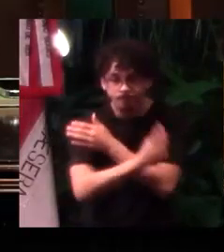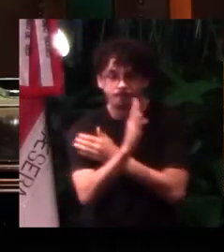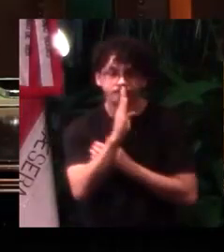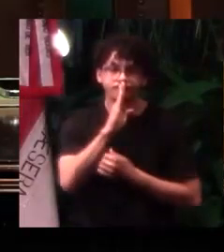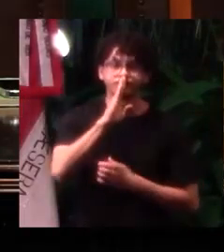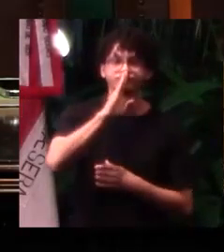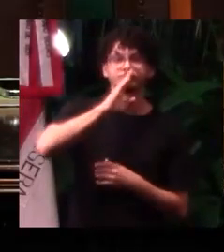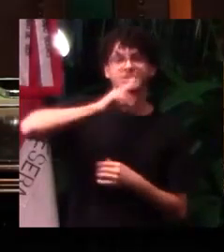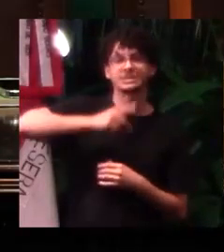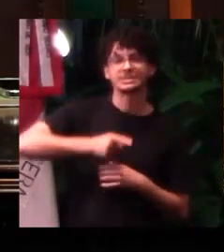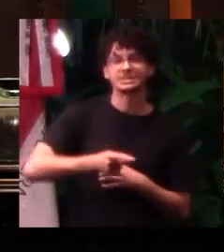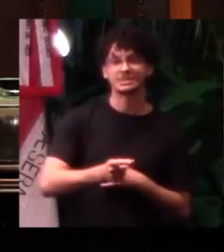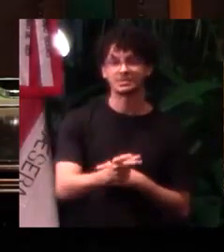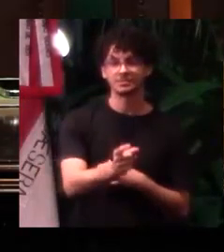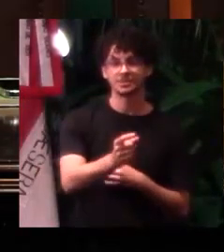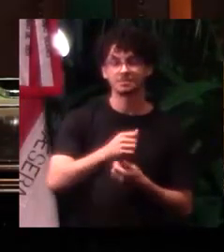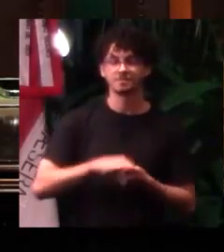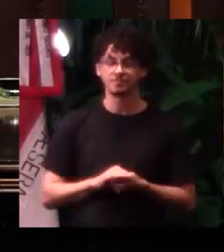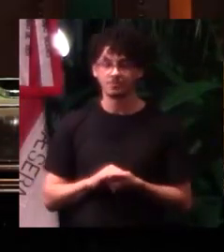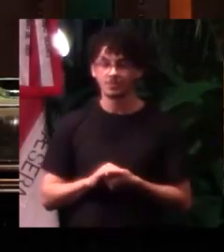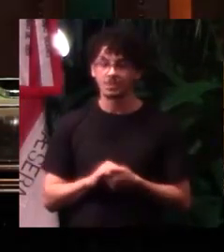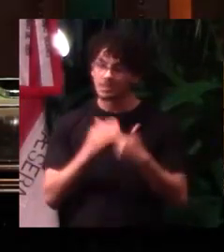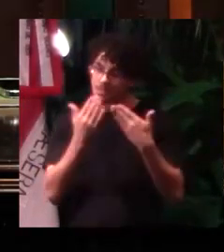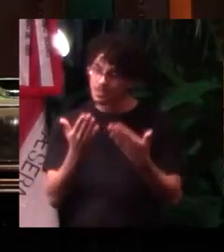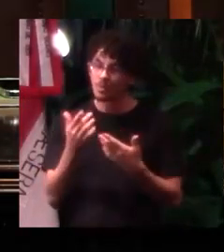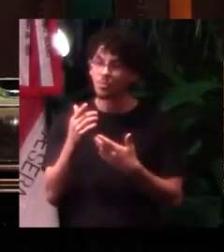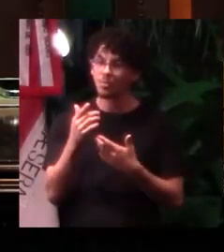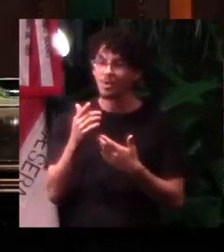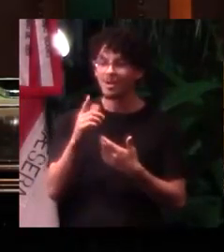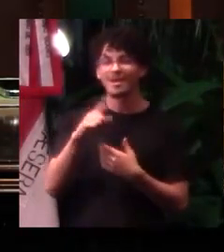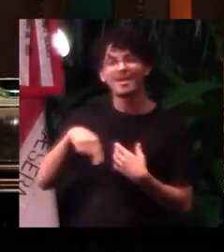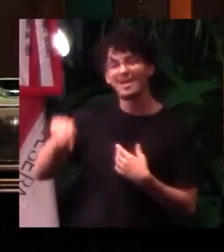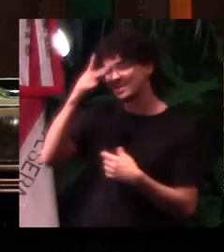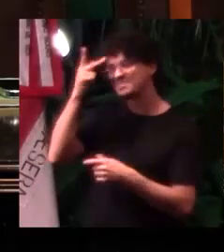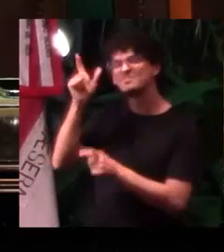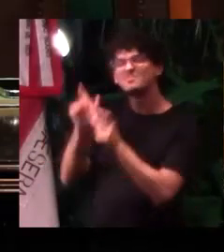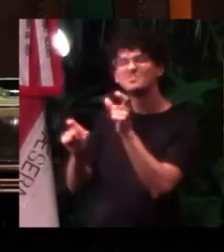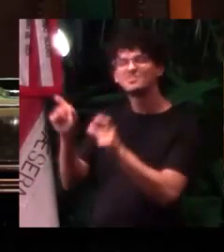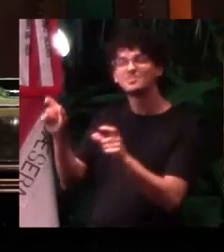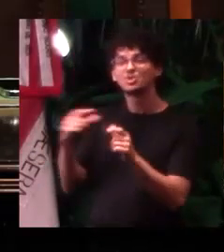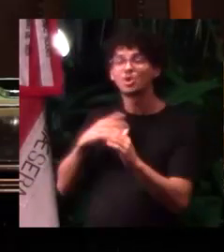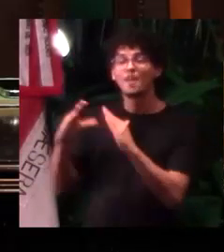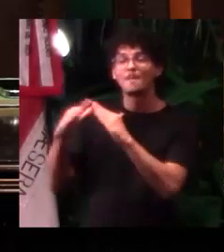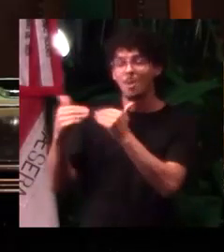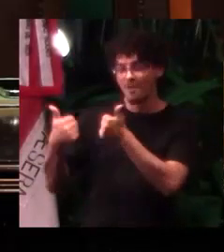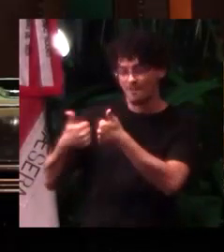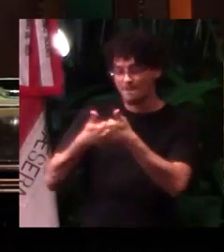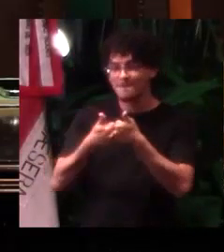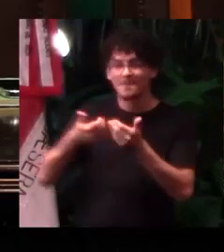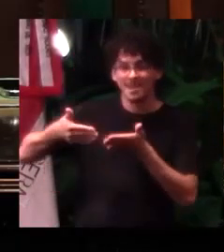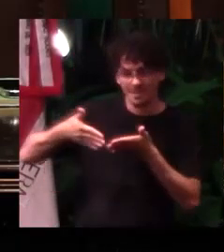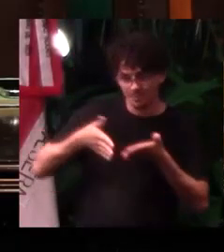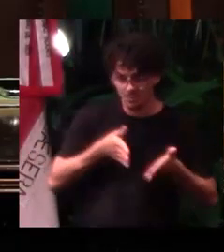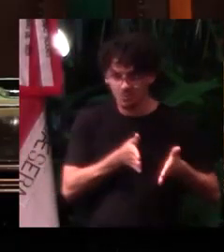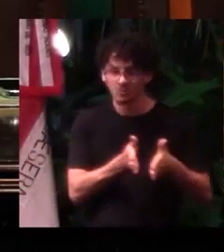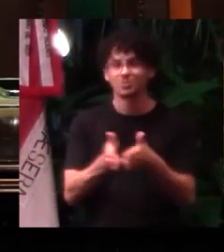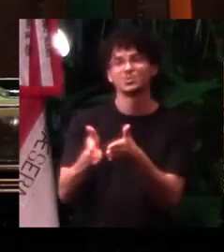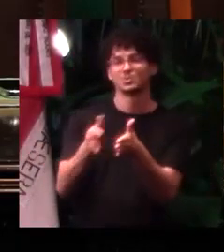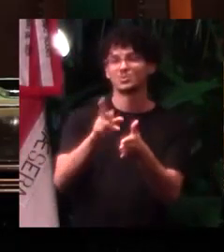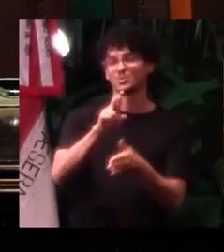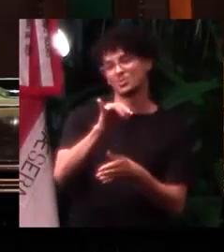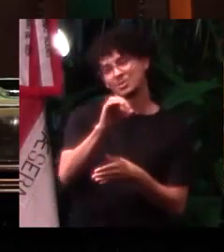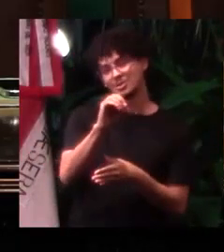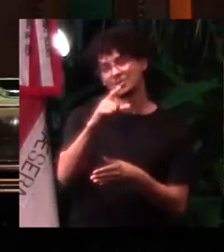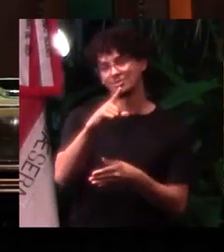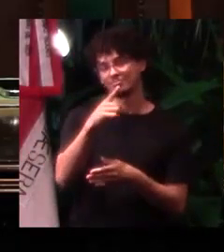sempre. Então, eles eram populações, eram ribeirinhos, né, moravam à margem de um rio, né, de um rio